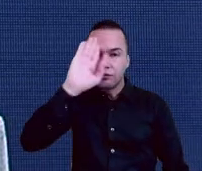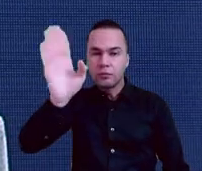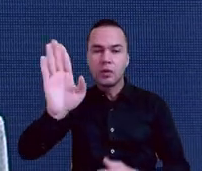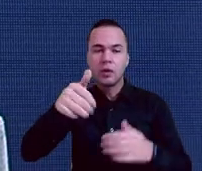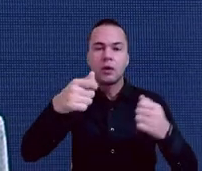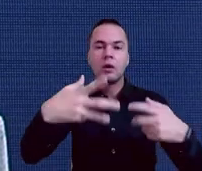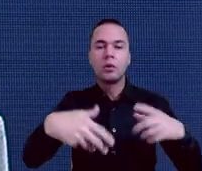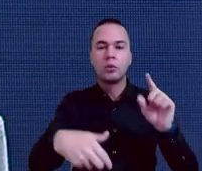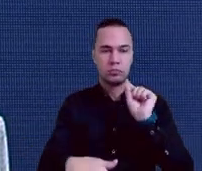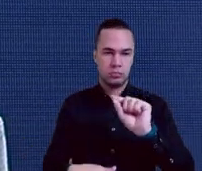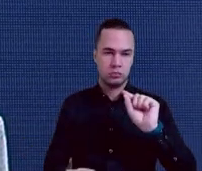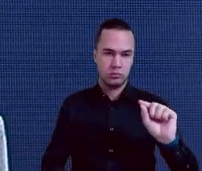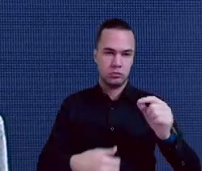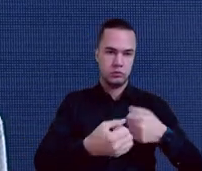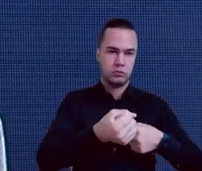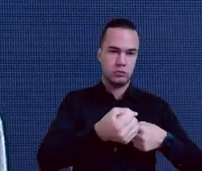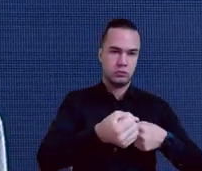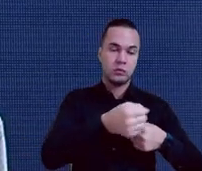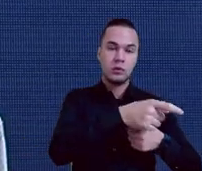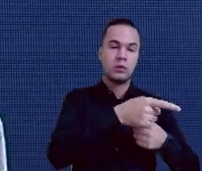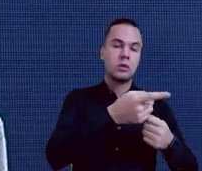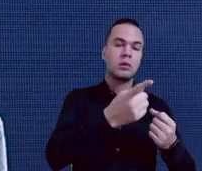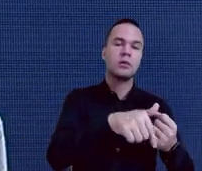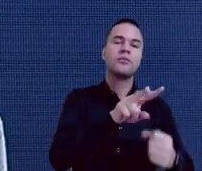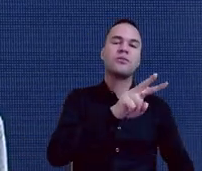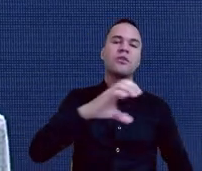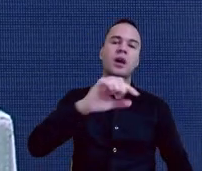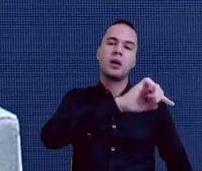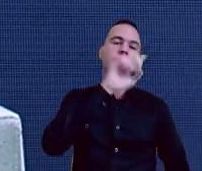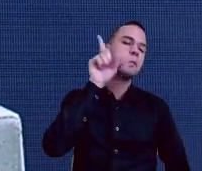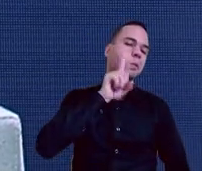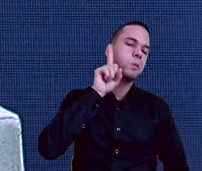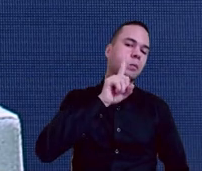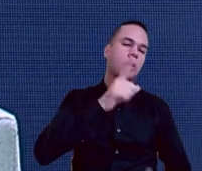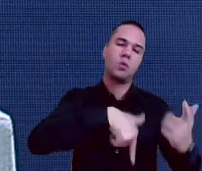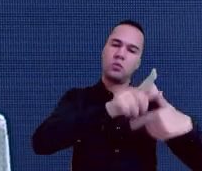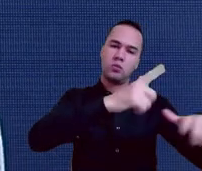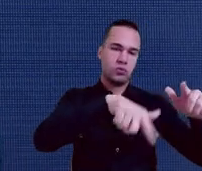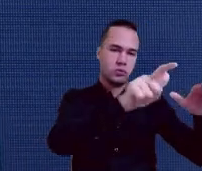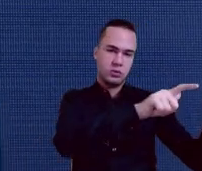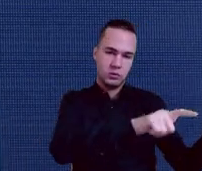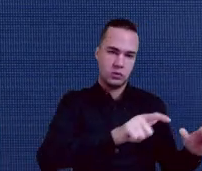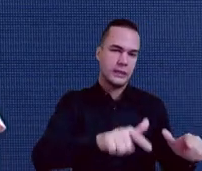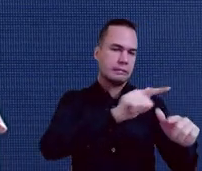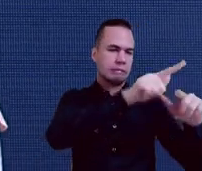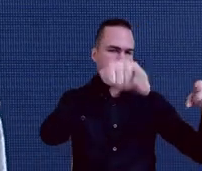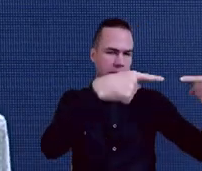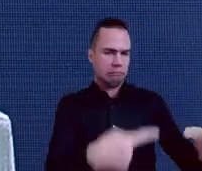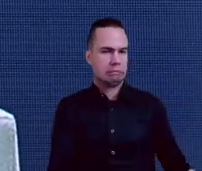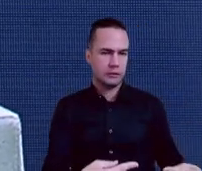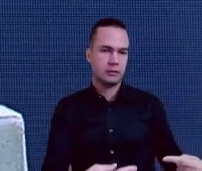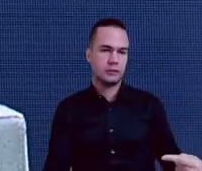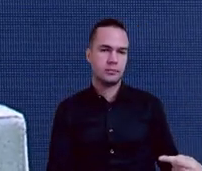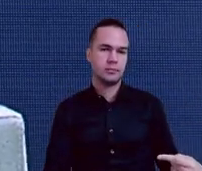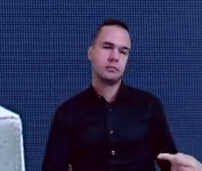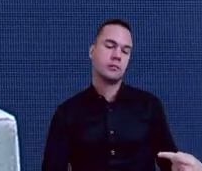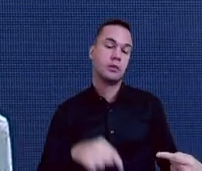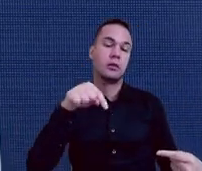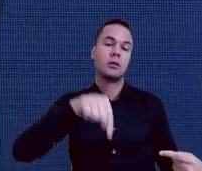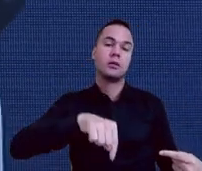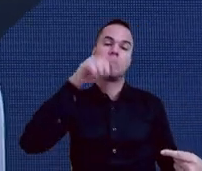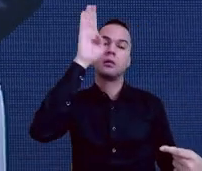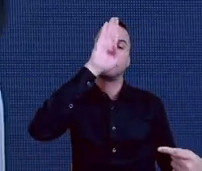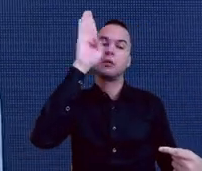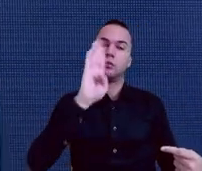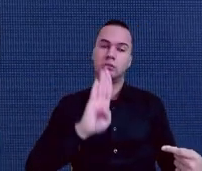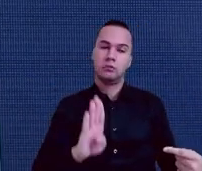o mercado de ventrepto nos Estados Unidos em outras regiões muito competitivo e no Brasil nós começamos